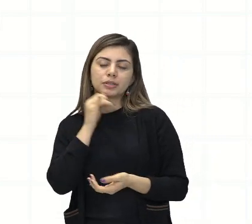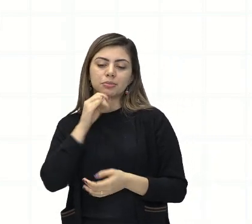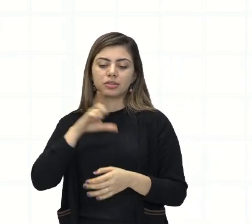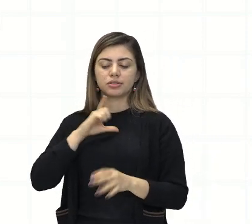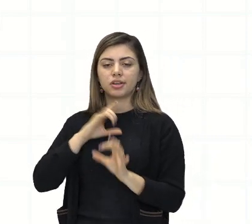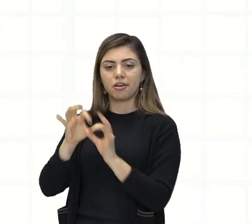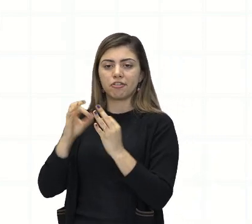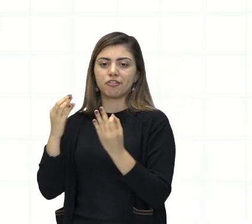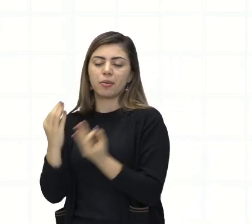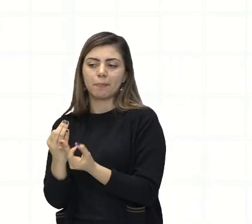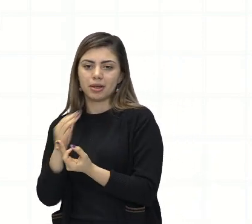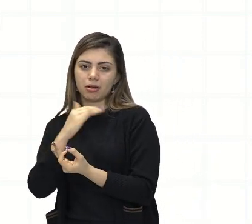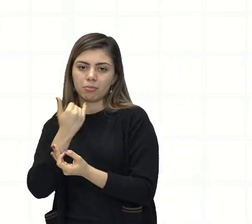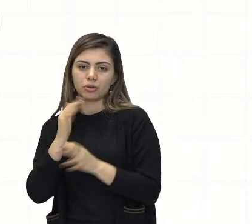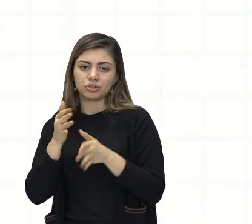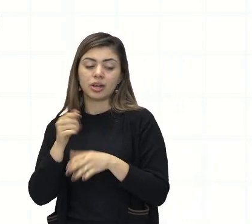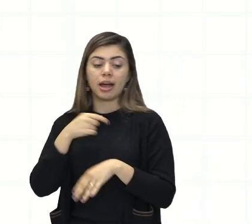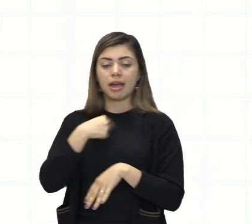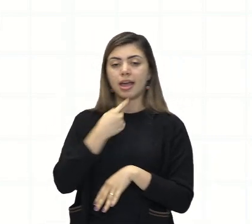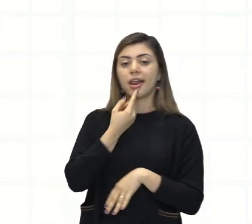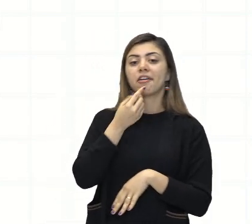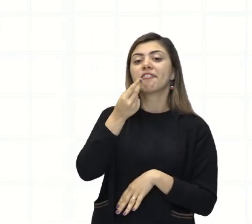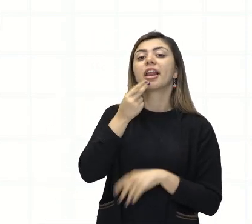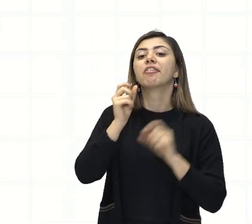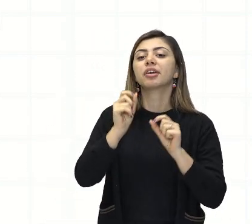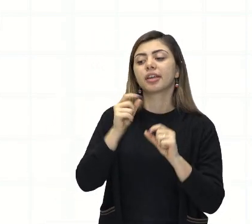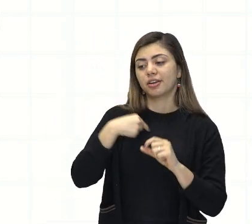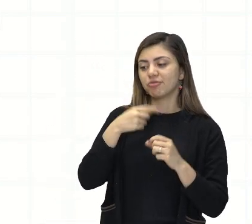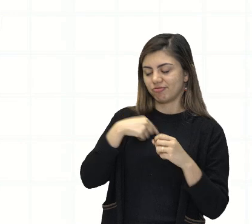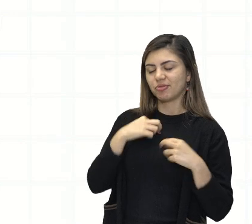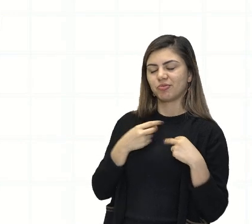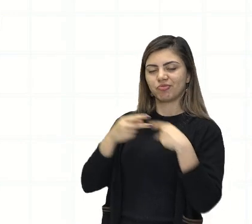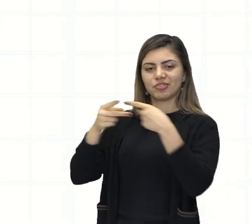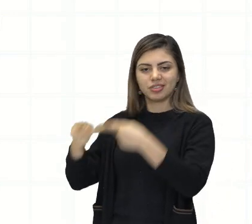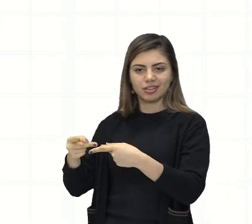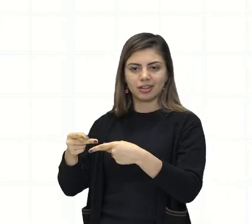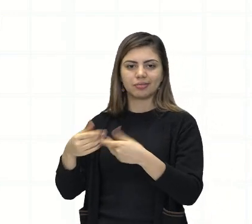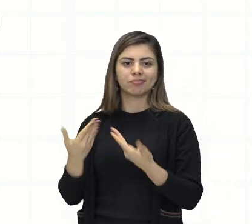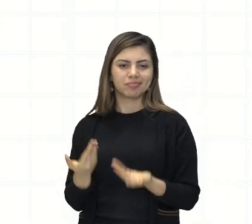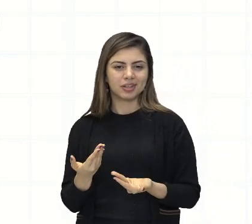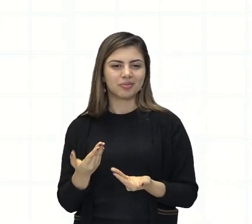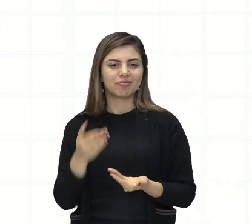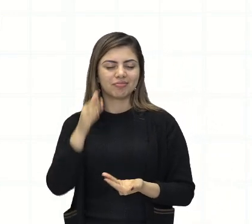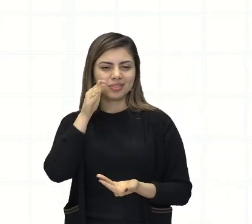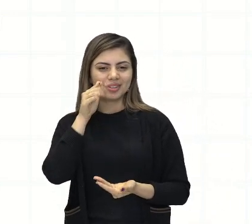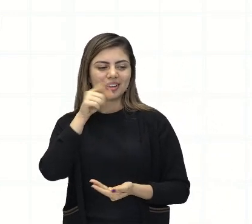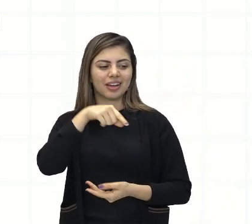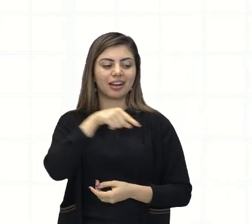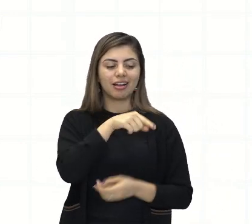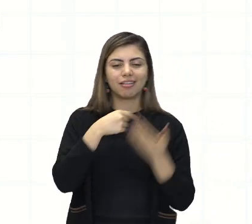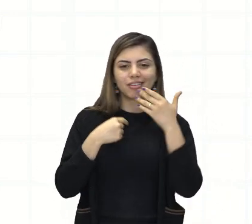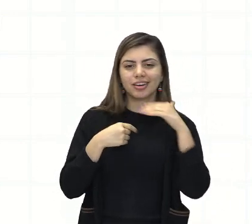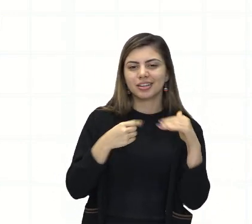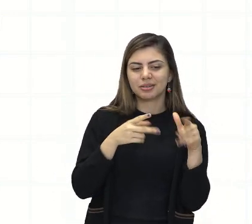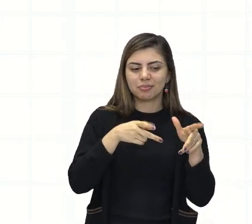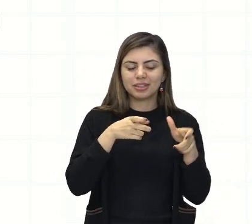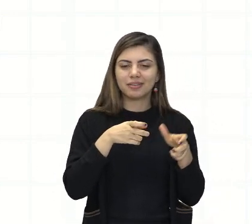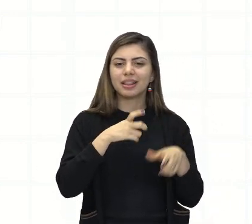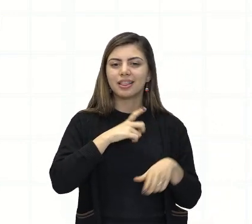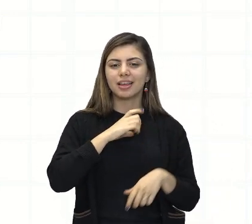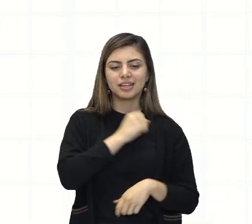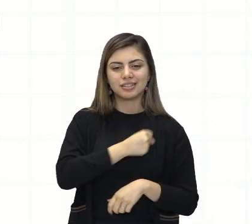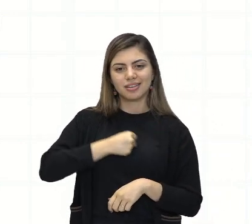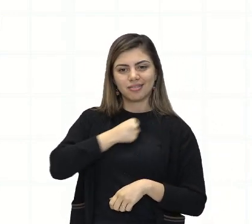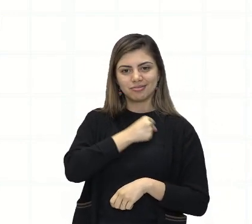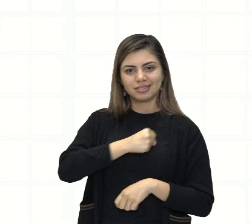riu: vou visitar eles. Olha que curioso. A gente então tem referência aí dessa saudade, desses parentes que já estavam